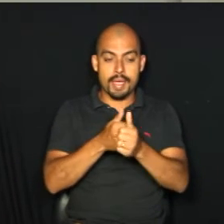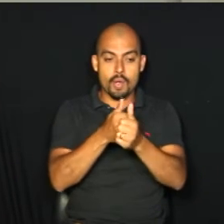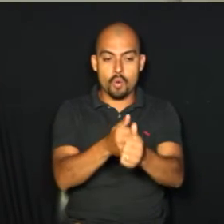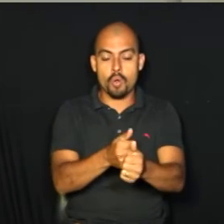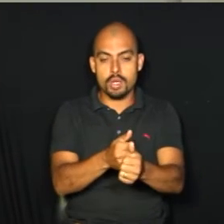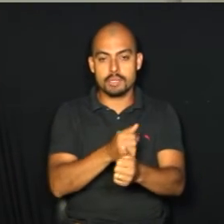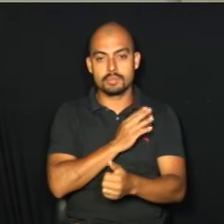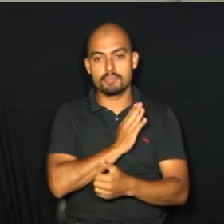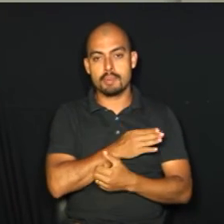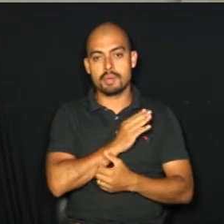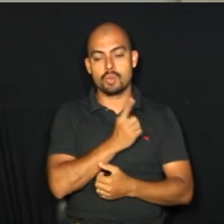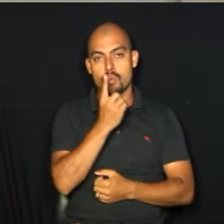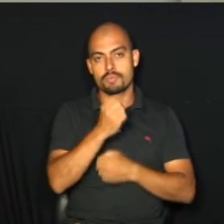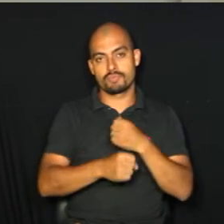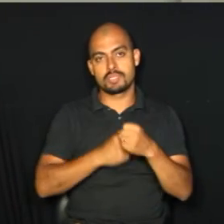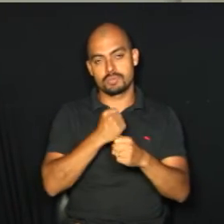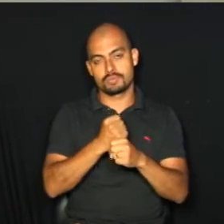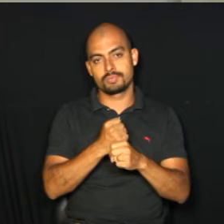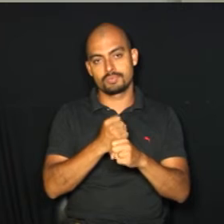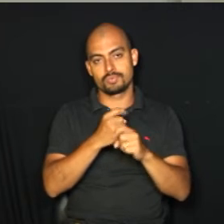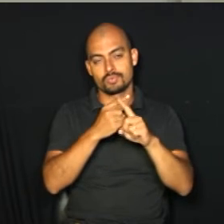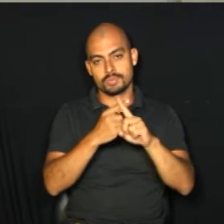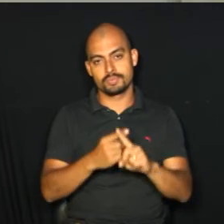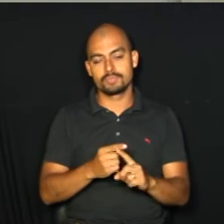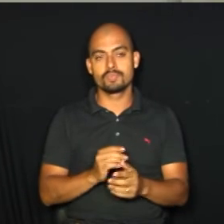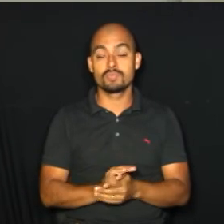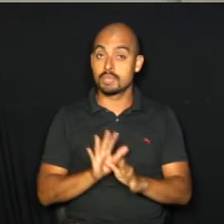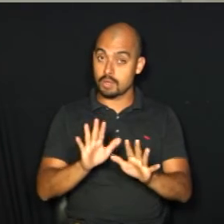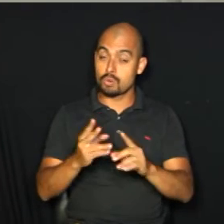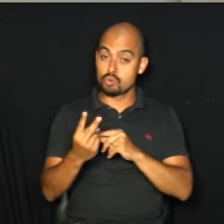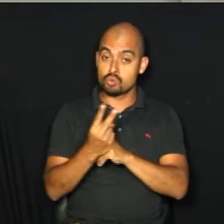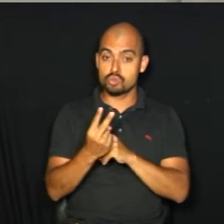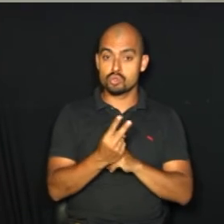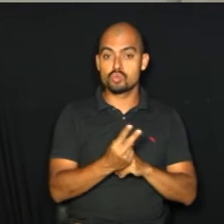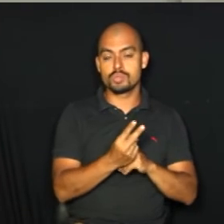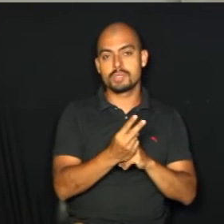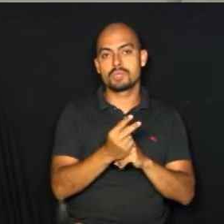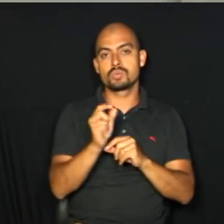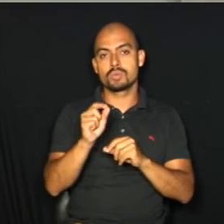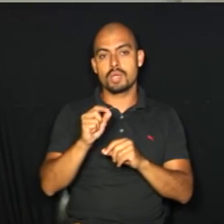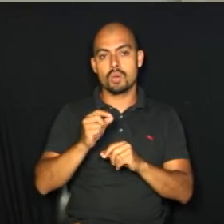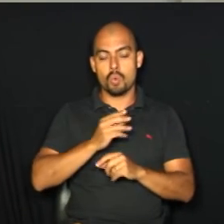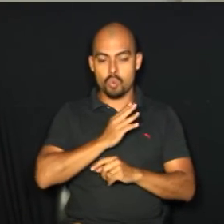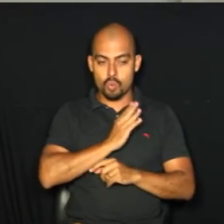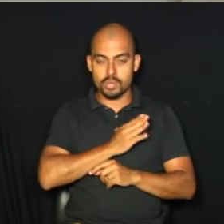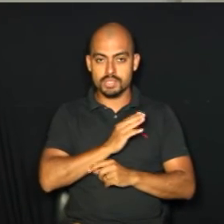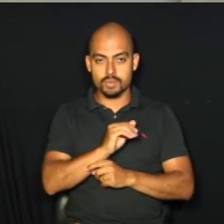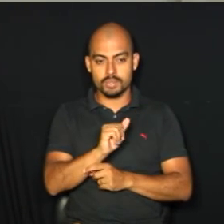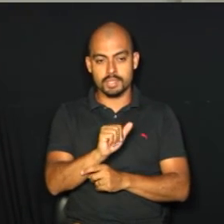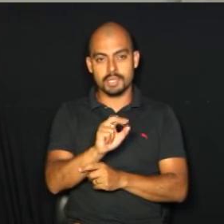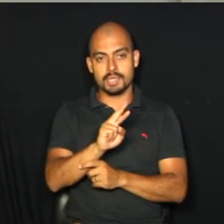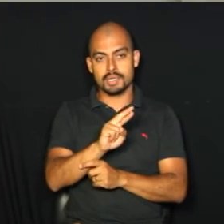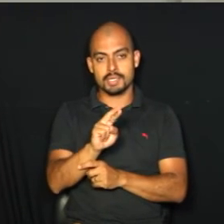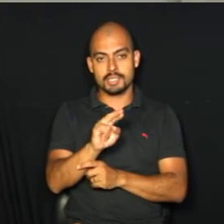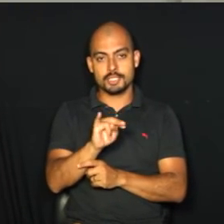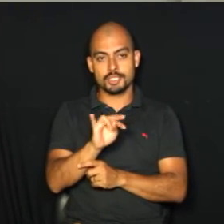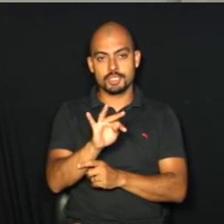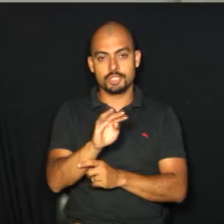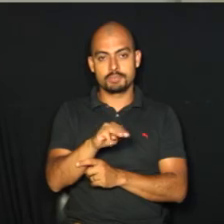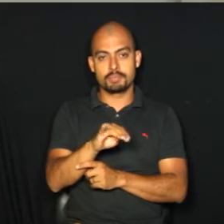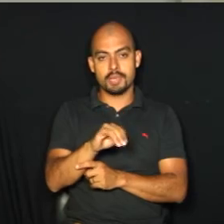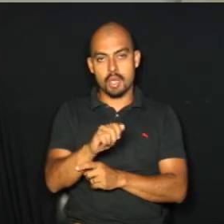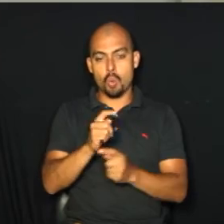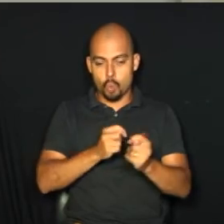pelo menos uma vez ao ano com esse os cuidados não somente as arritmias podem ser evitadas e controladas